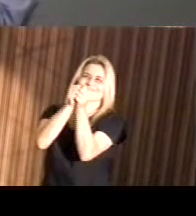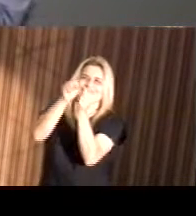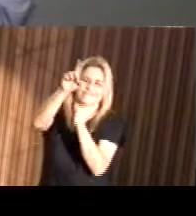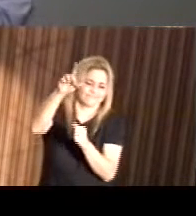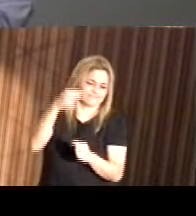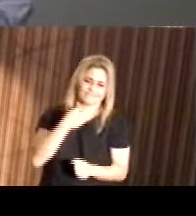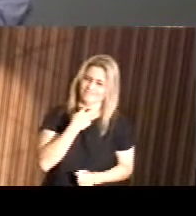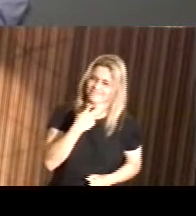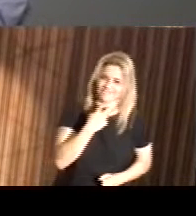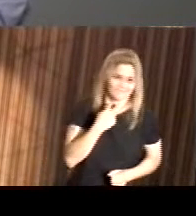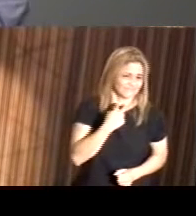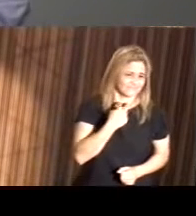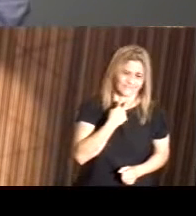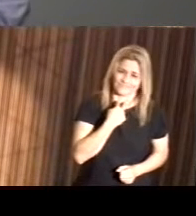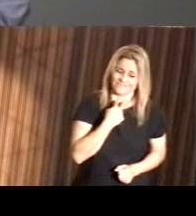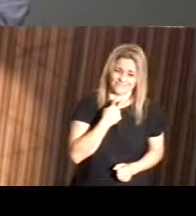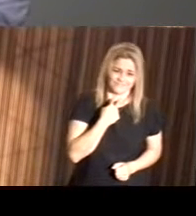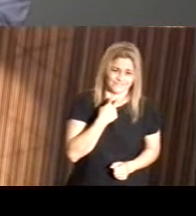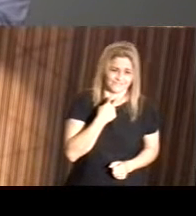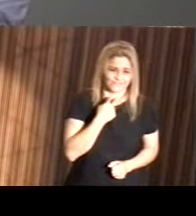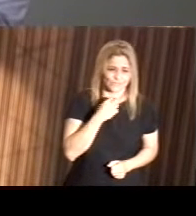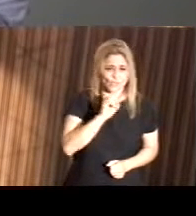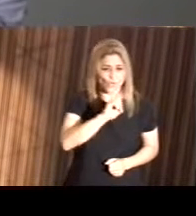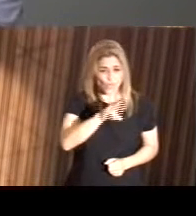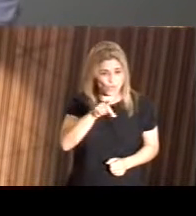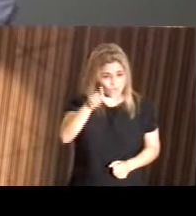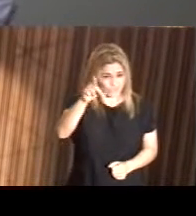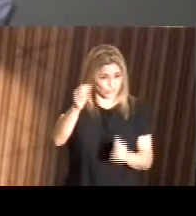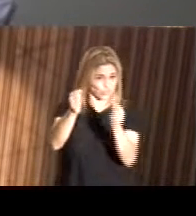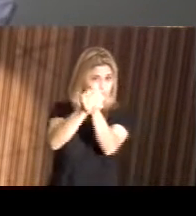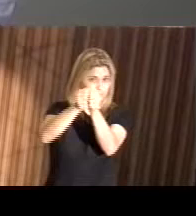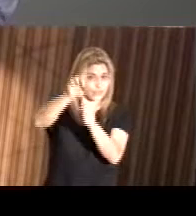estou lutando contra os valores de